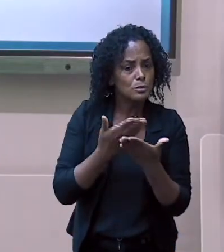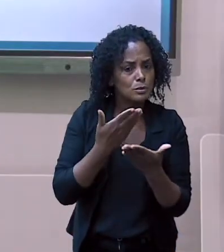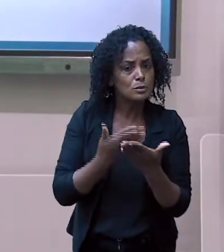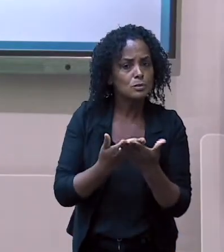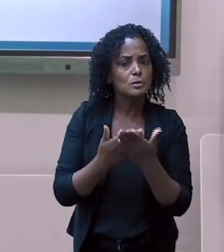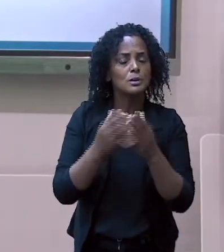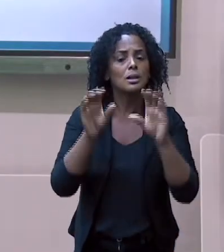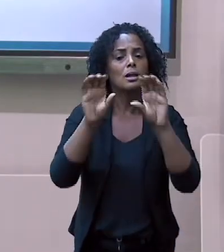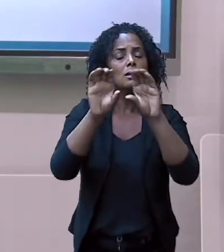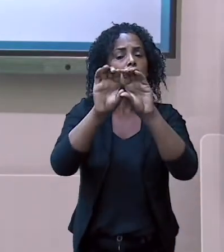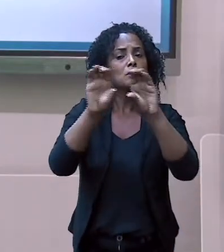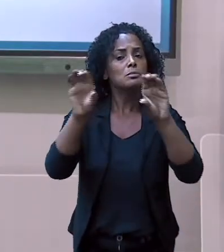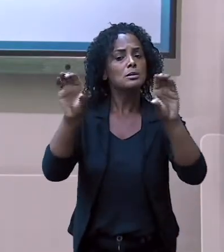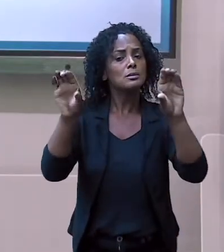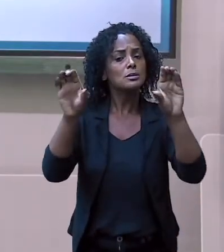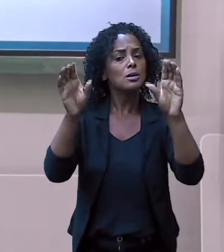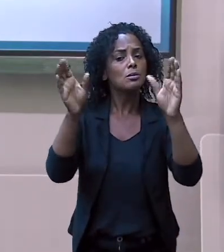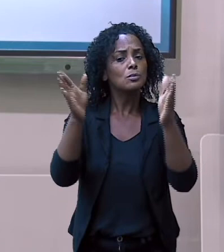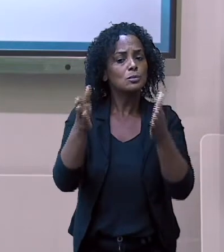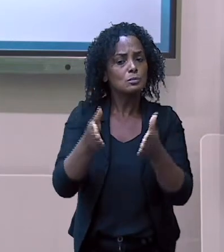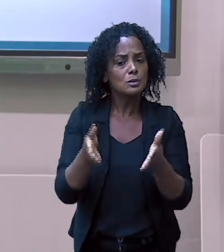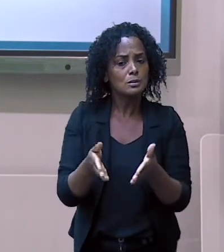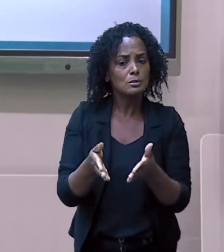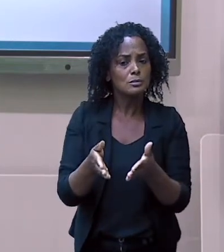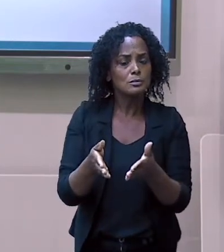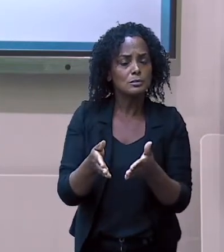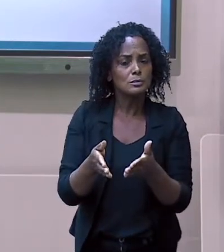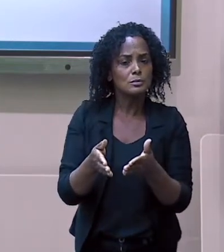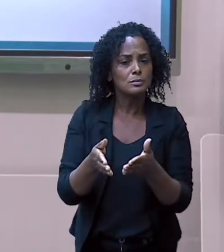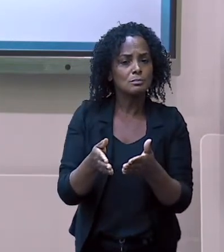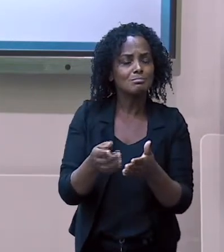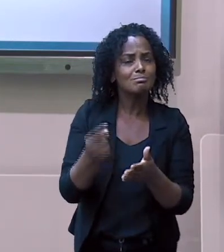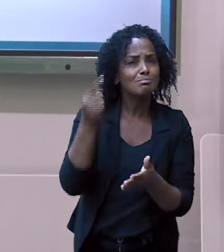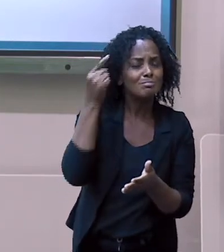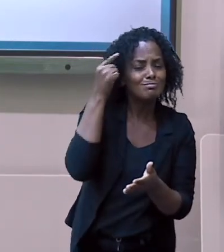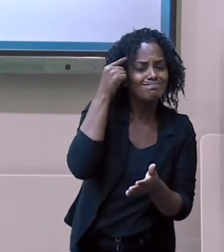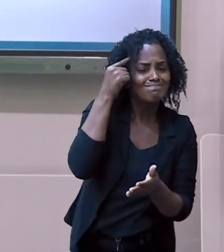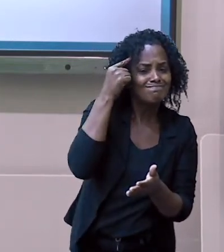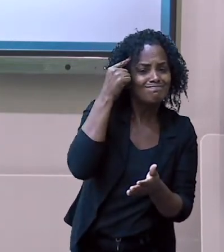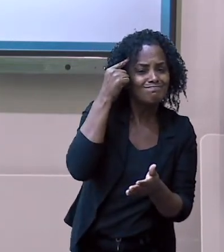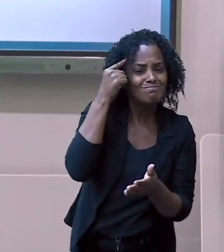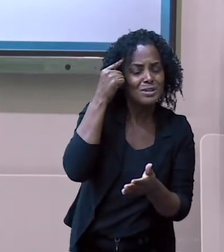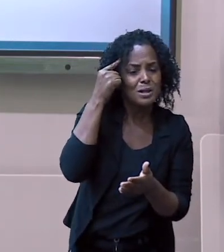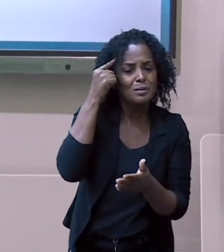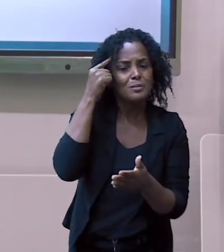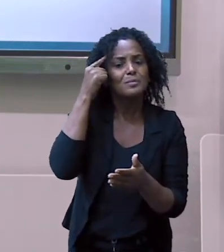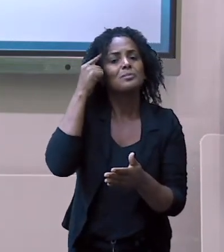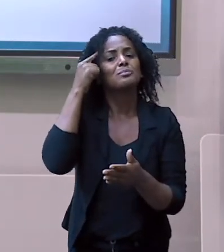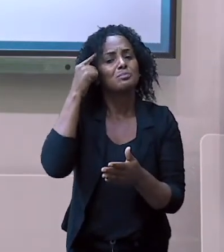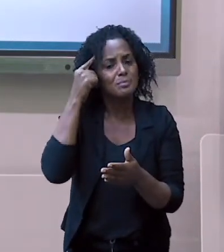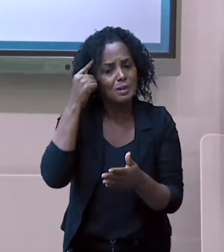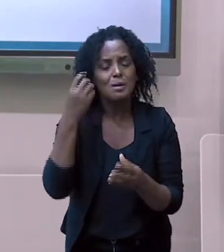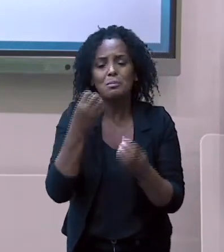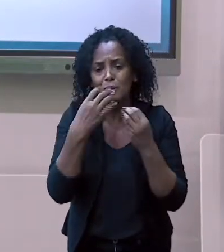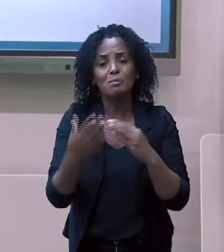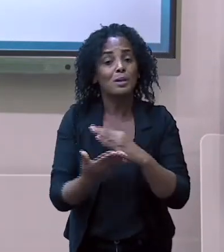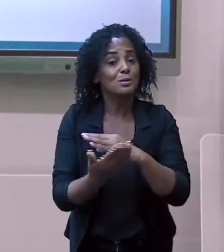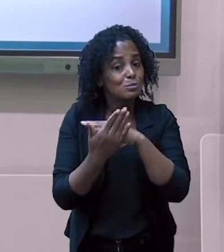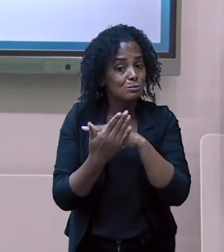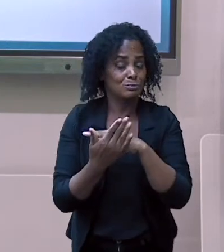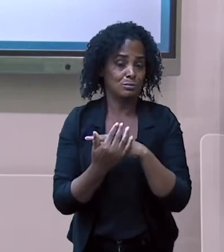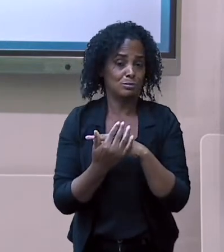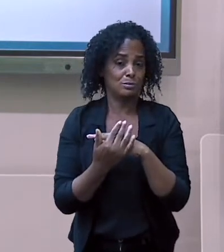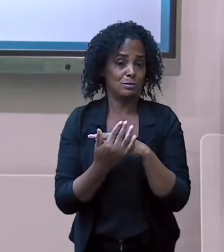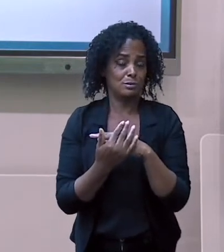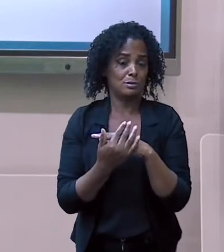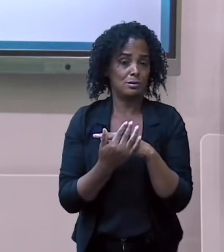cálculo mental. Ou seja, eu penso, mas não vou lá no papel resolver. Ok? Você pode ter essa